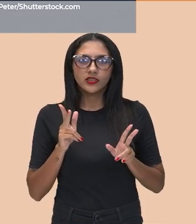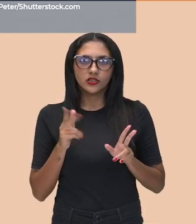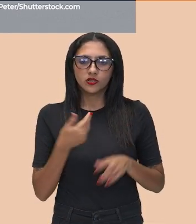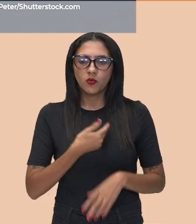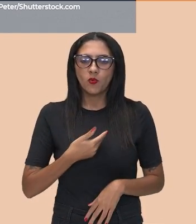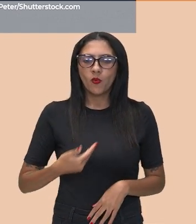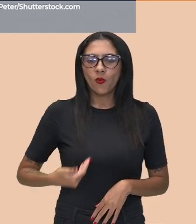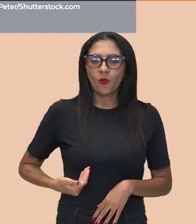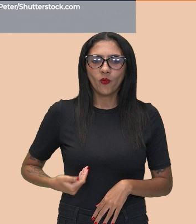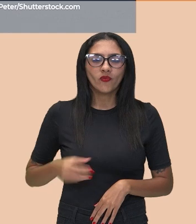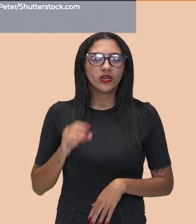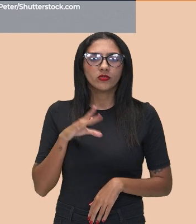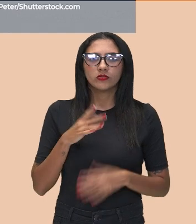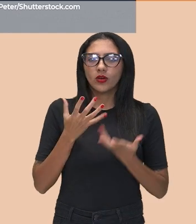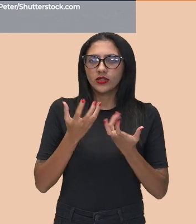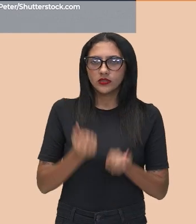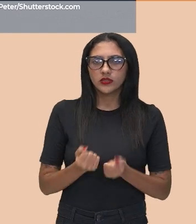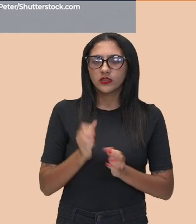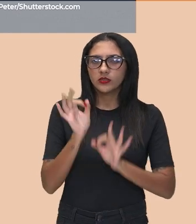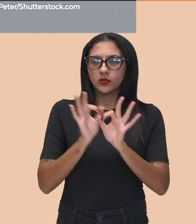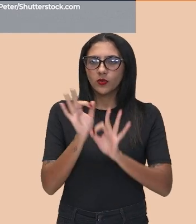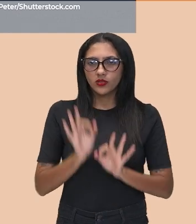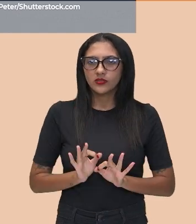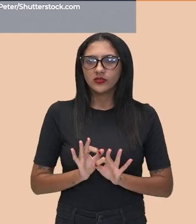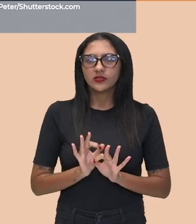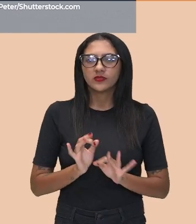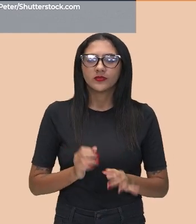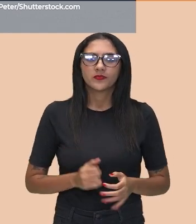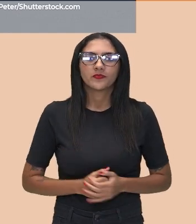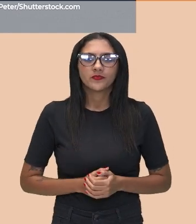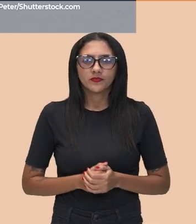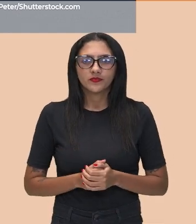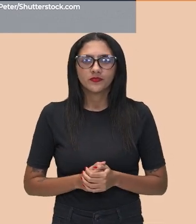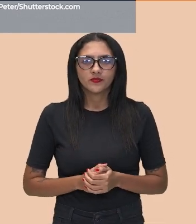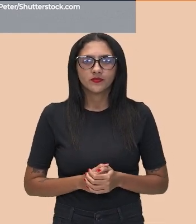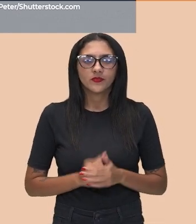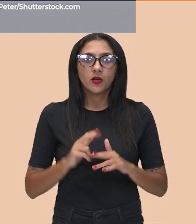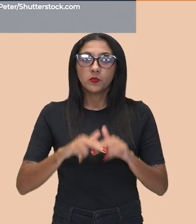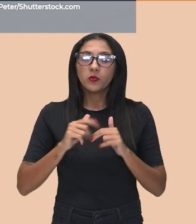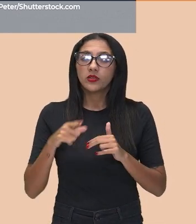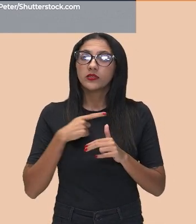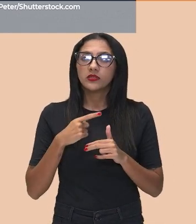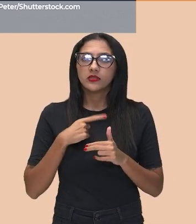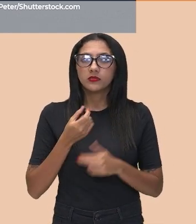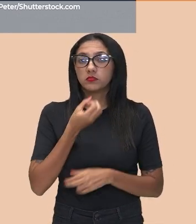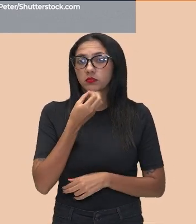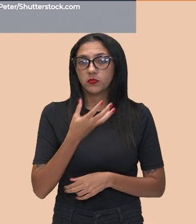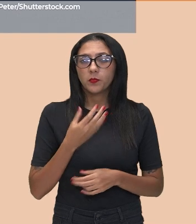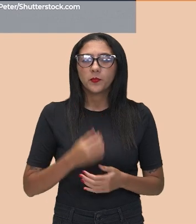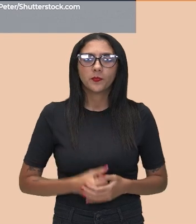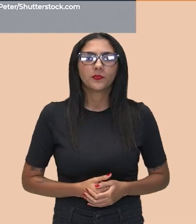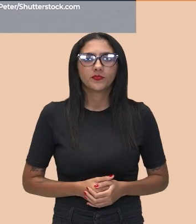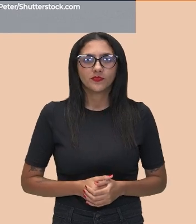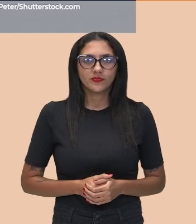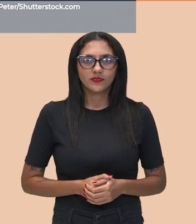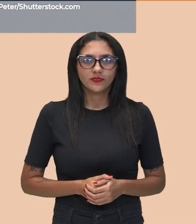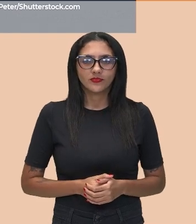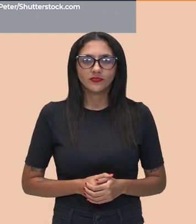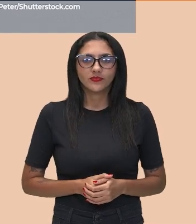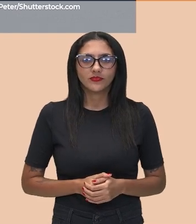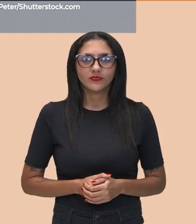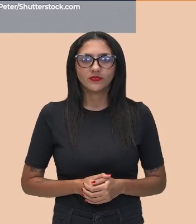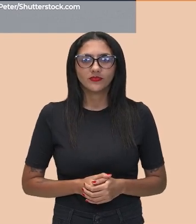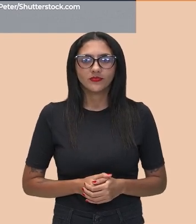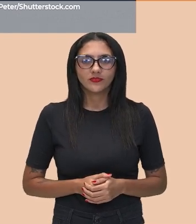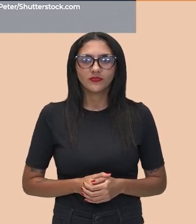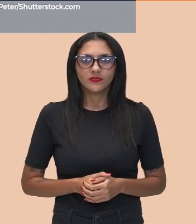governo central. Então, as subunidades, elas têm uma grande soberania aí. E aí, para falar ainda